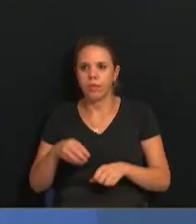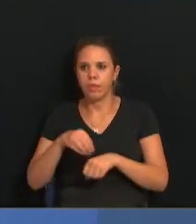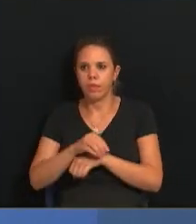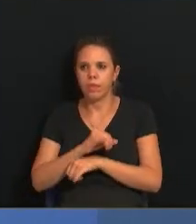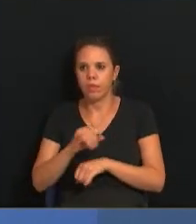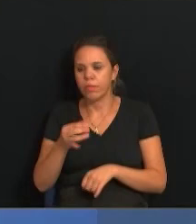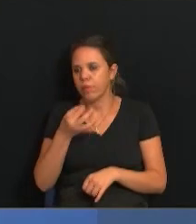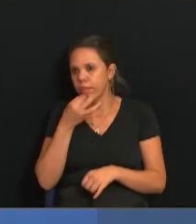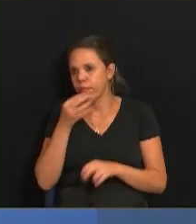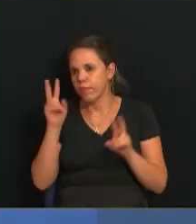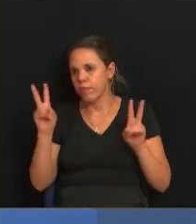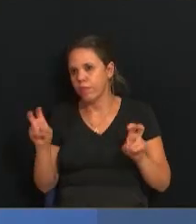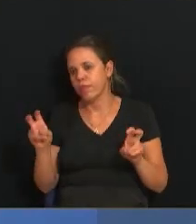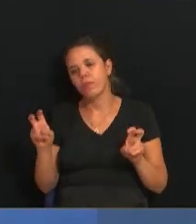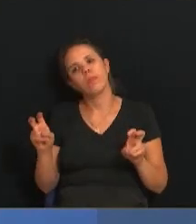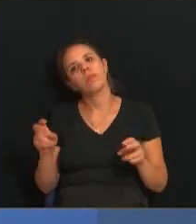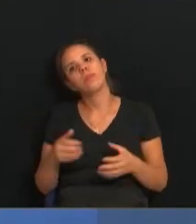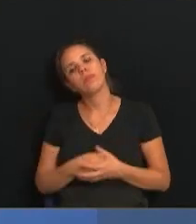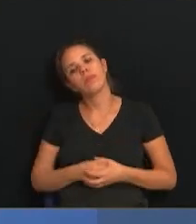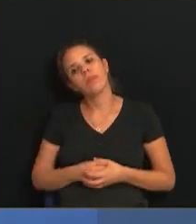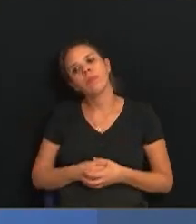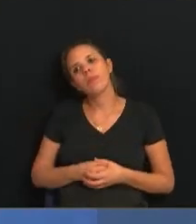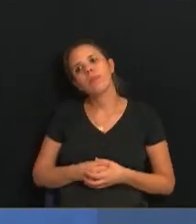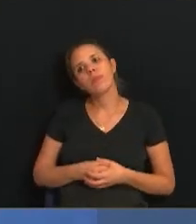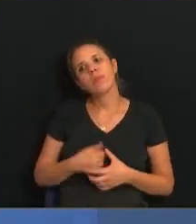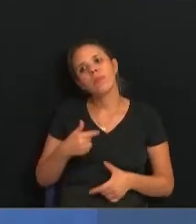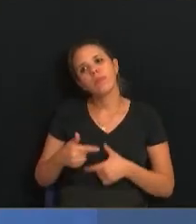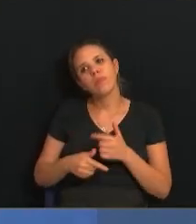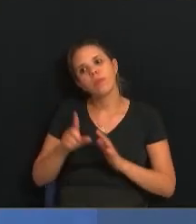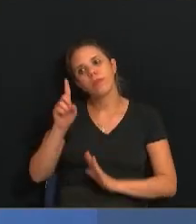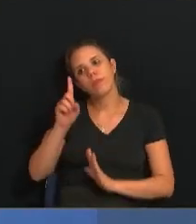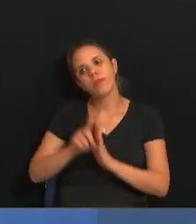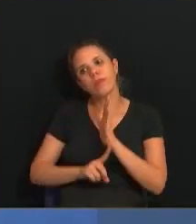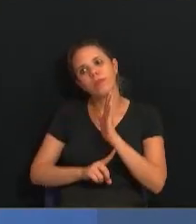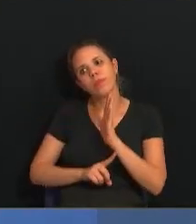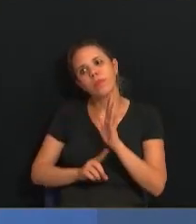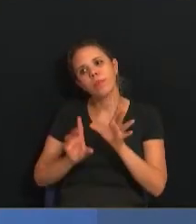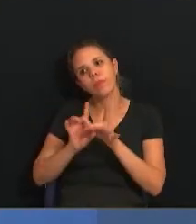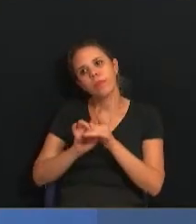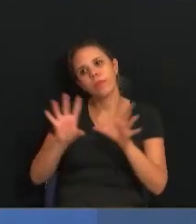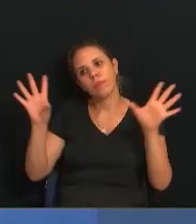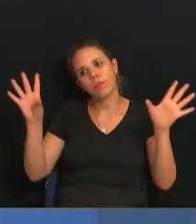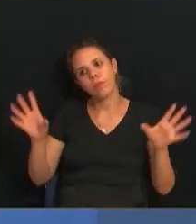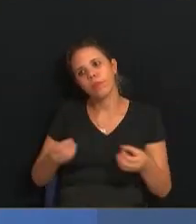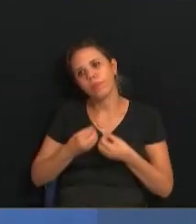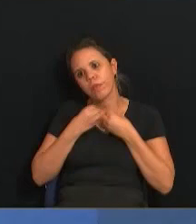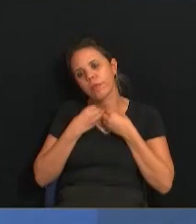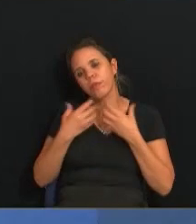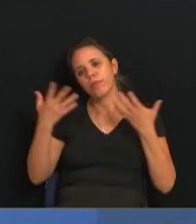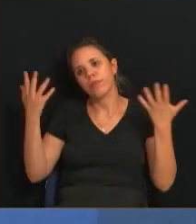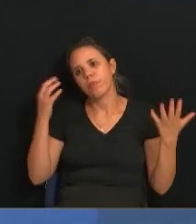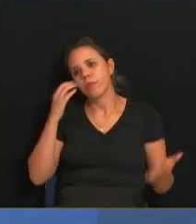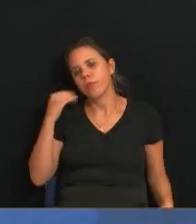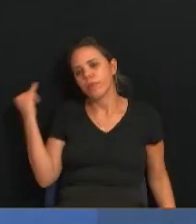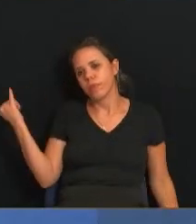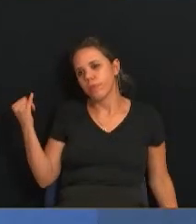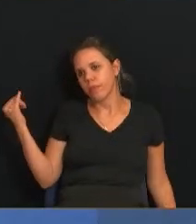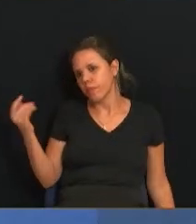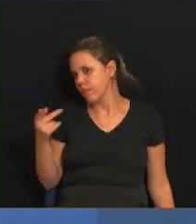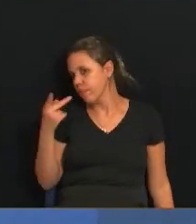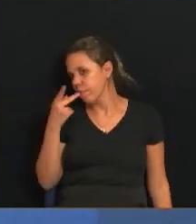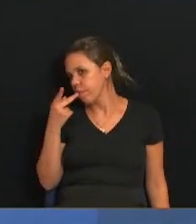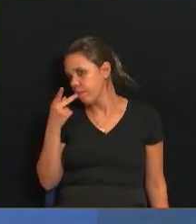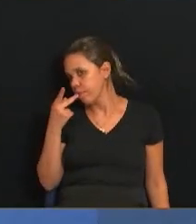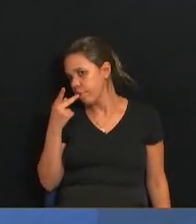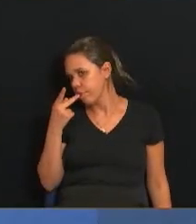opiniões sobre o tema tratado, exercendo o direito de liberdade de expressão. Importante ressaltar que